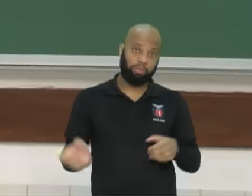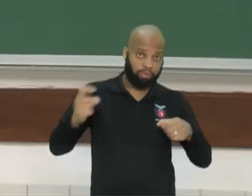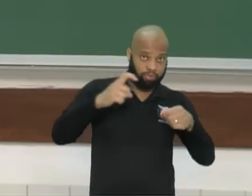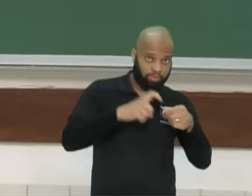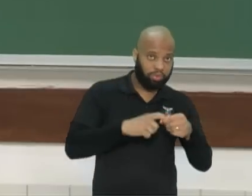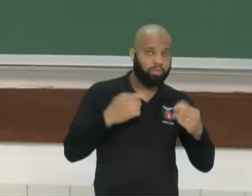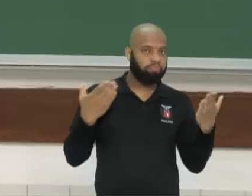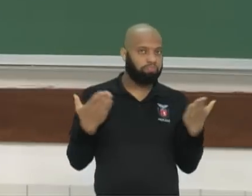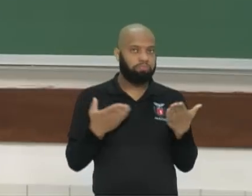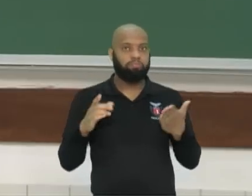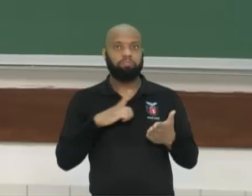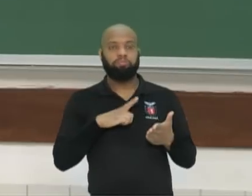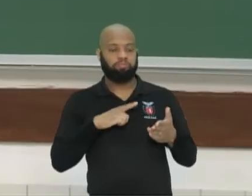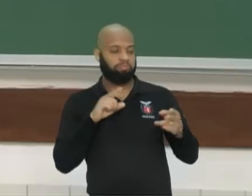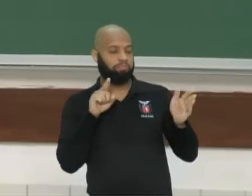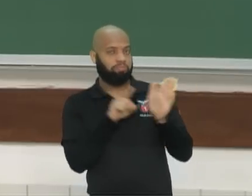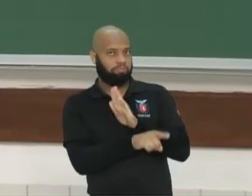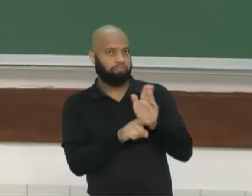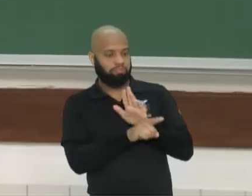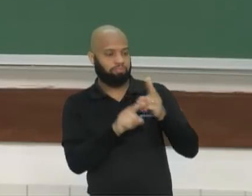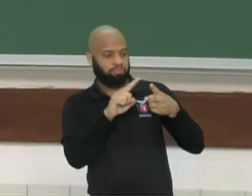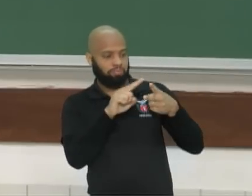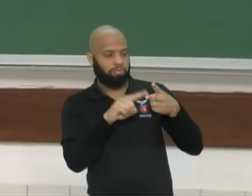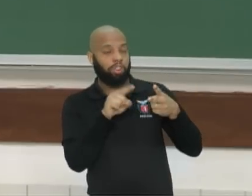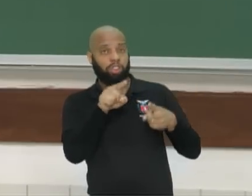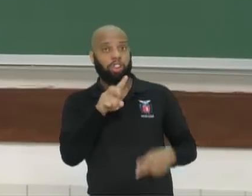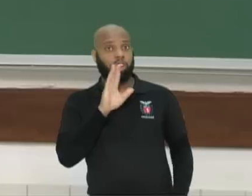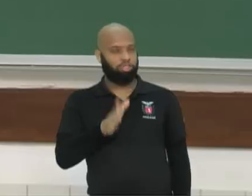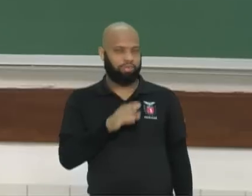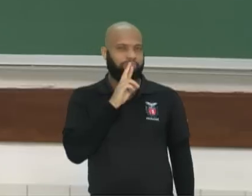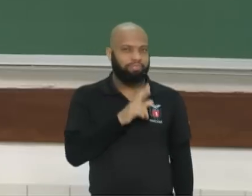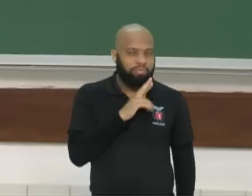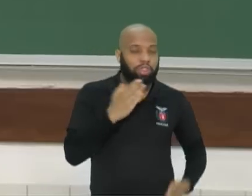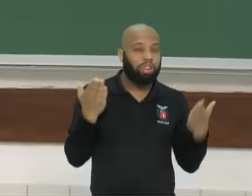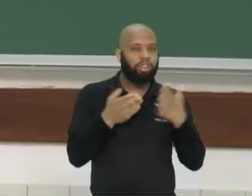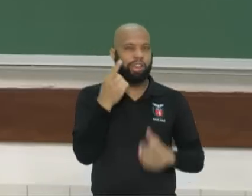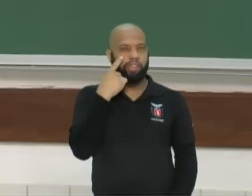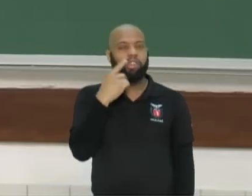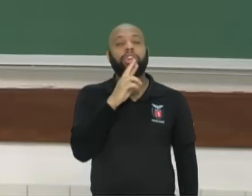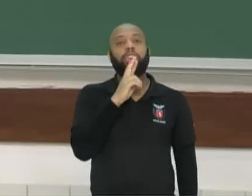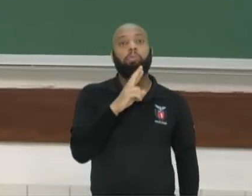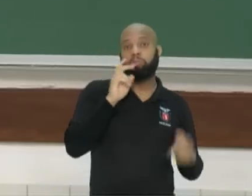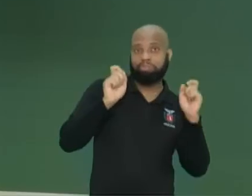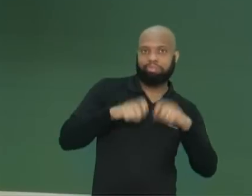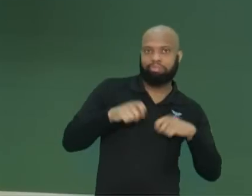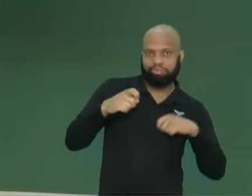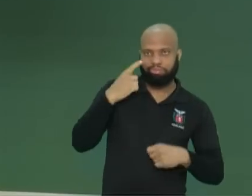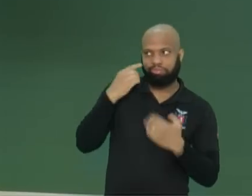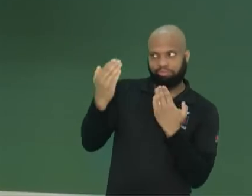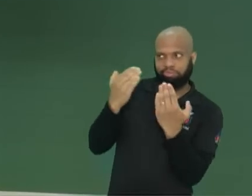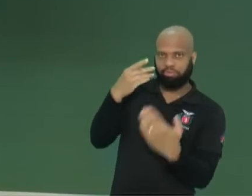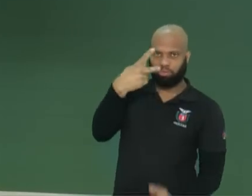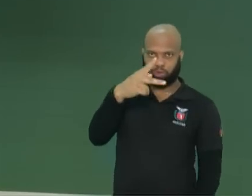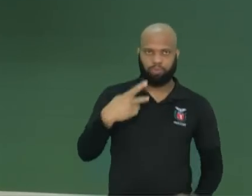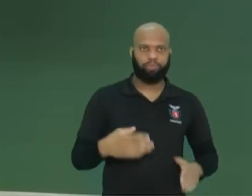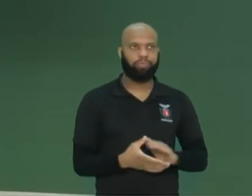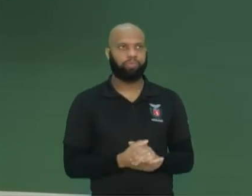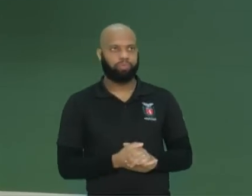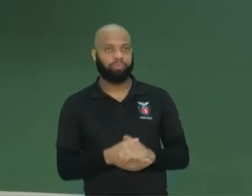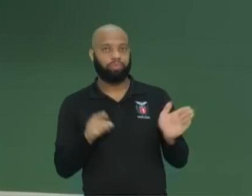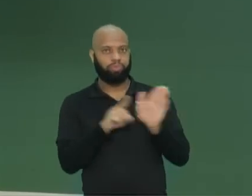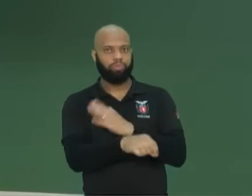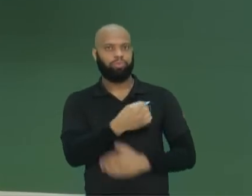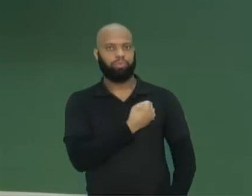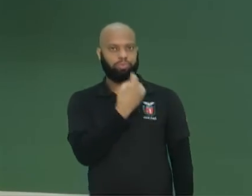Voltamos então ali com os 2 exercícios para vocês responderem, né? E agora vamos ver o que era possível em termos de resposta. O número